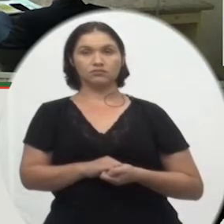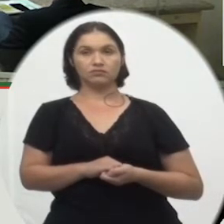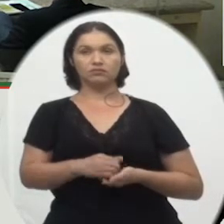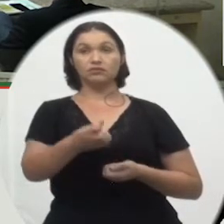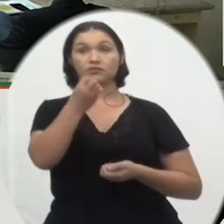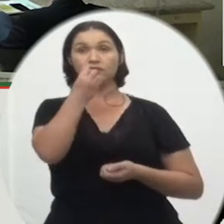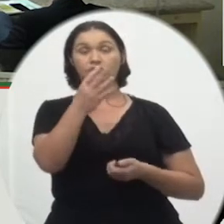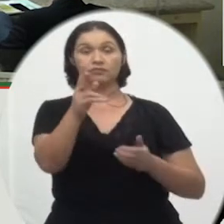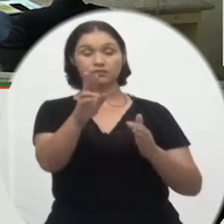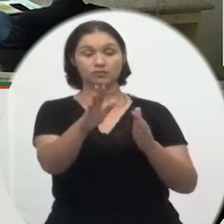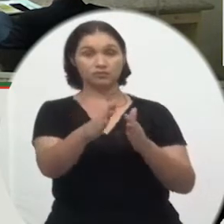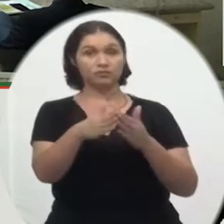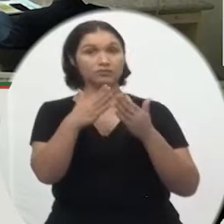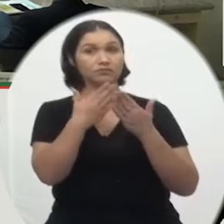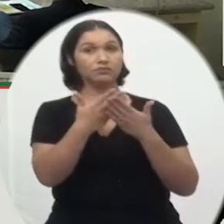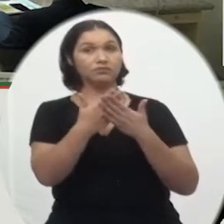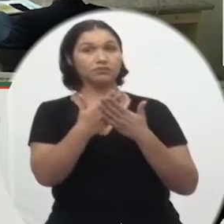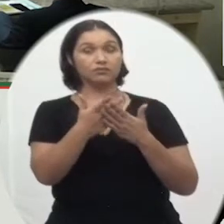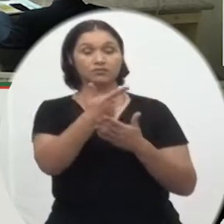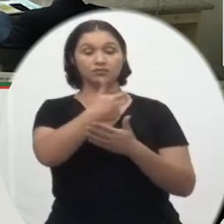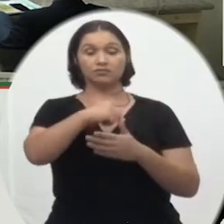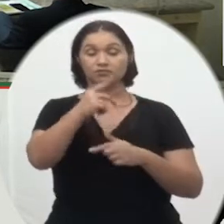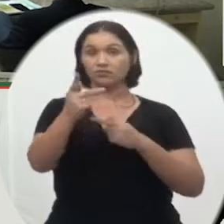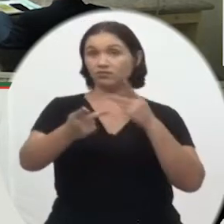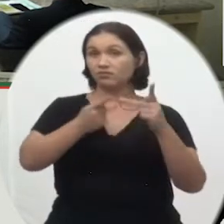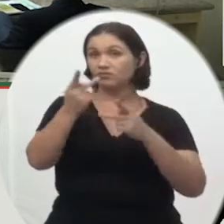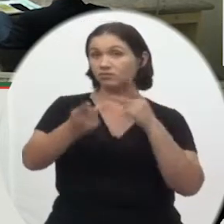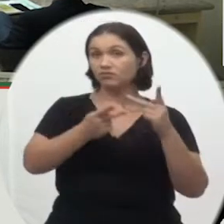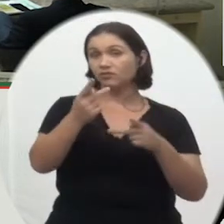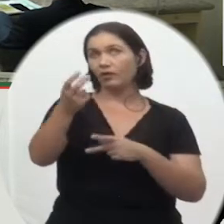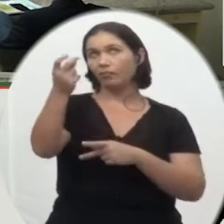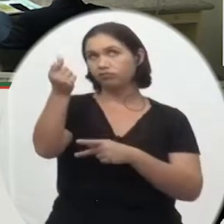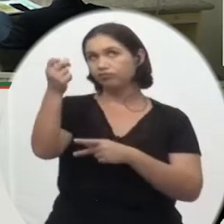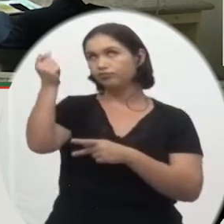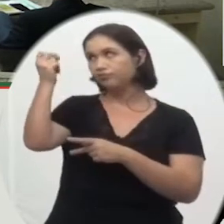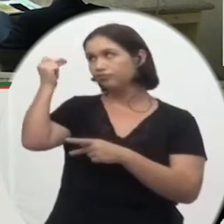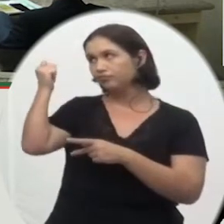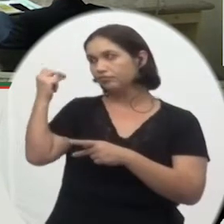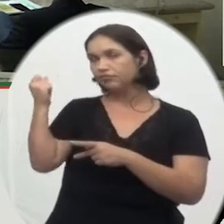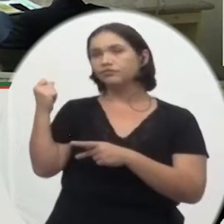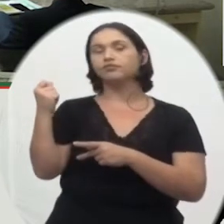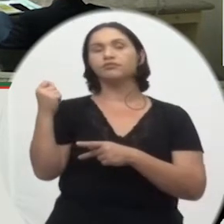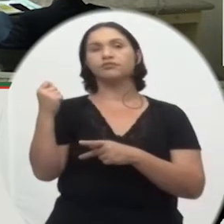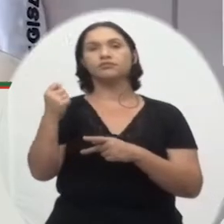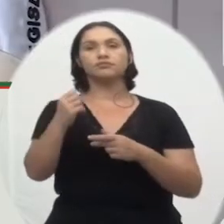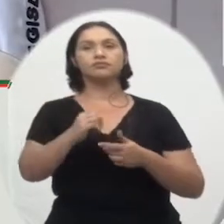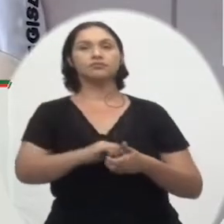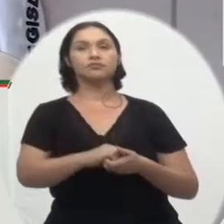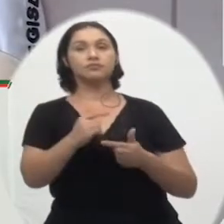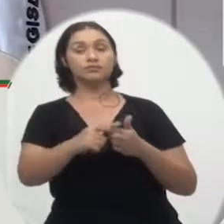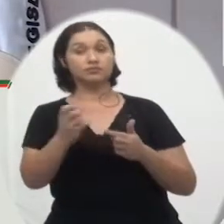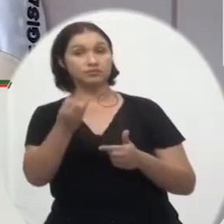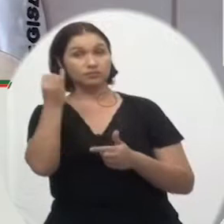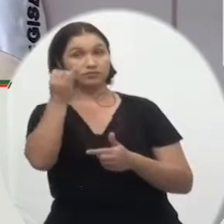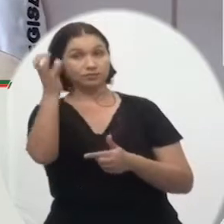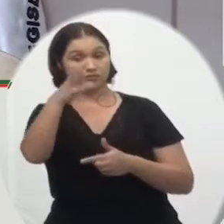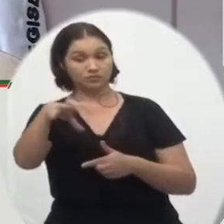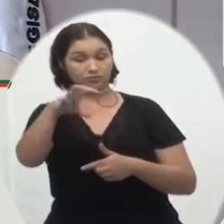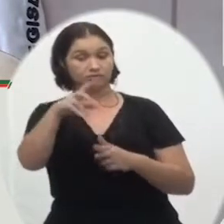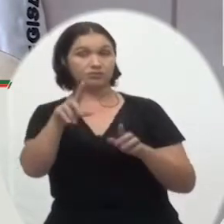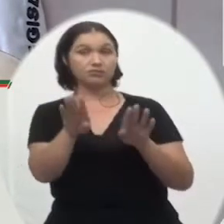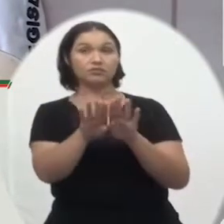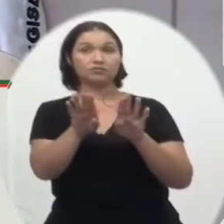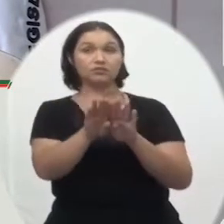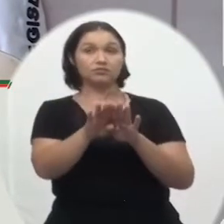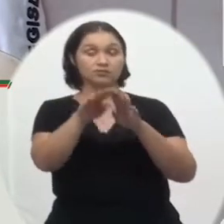muito bom requerimento, ótimo requerimento, a gente já vem falando, isso aí é uma coisa muito importante para a nossa região. Muito se fala